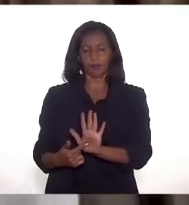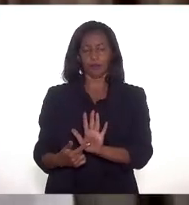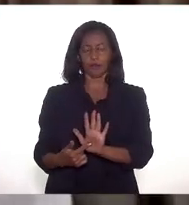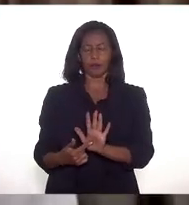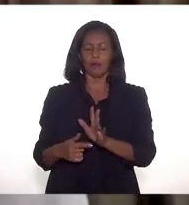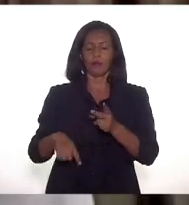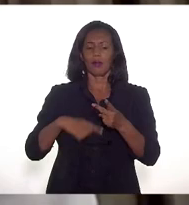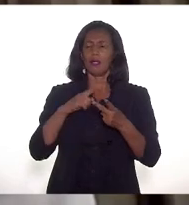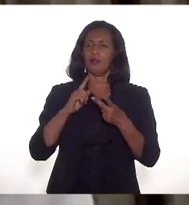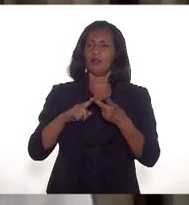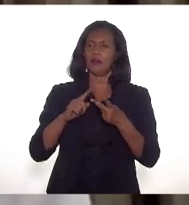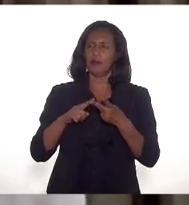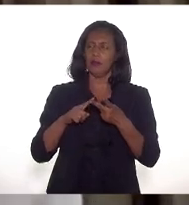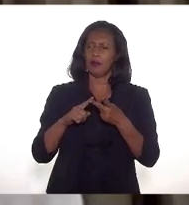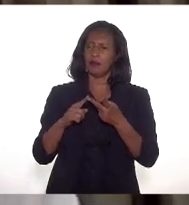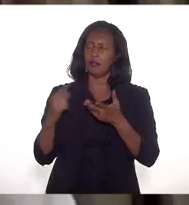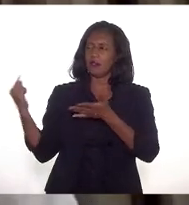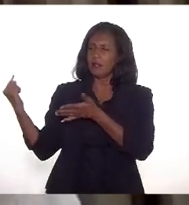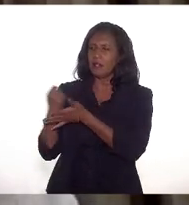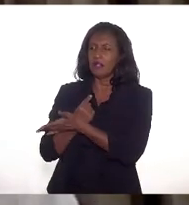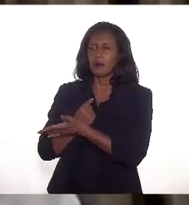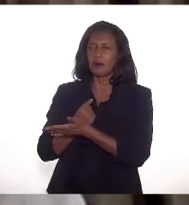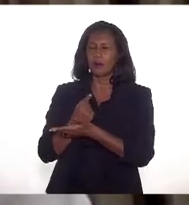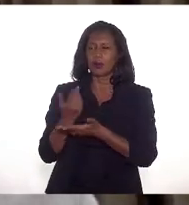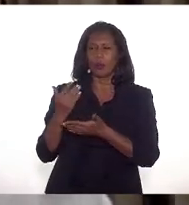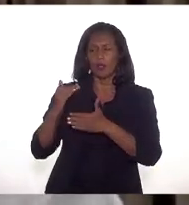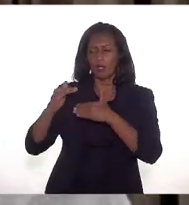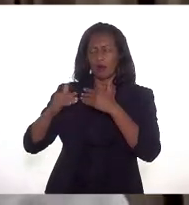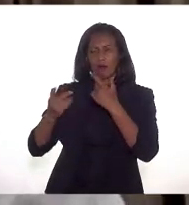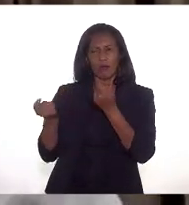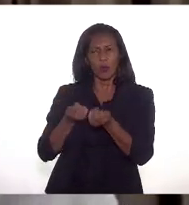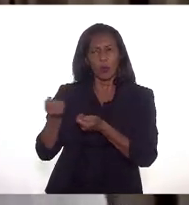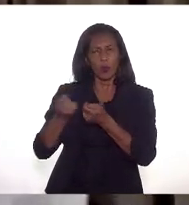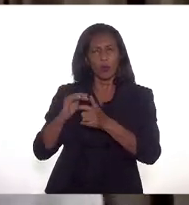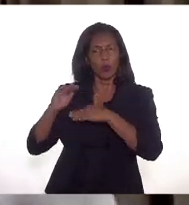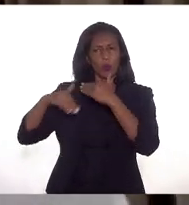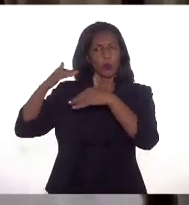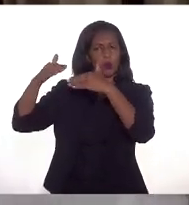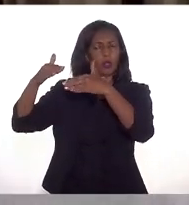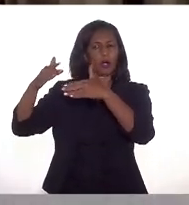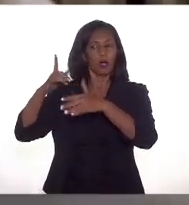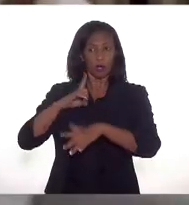segunda pergunta que a senhora falou, do desenvolvimento econômico, está, sim,